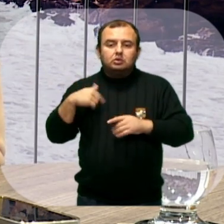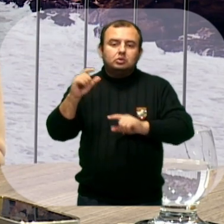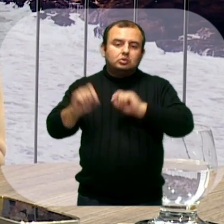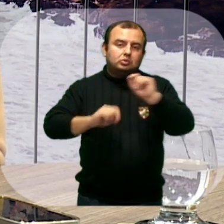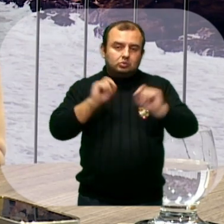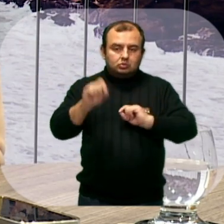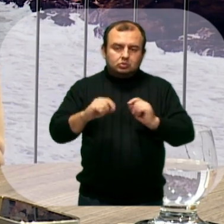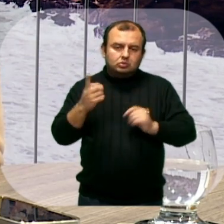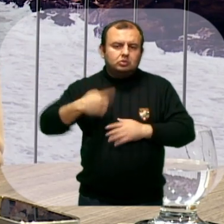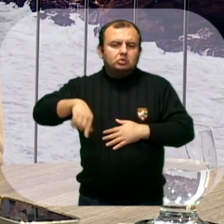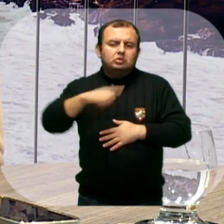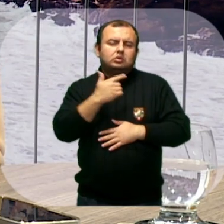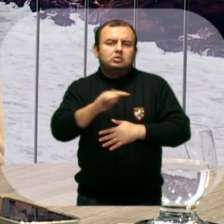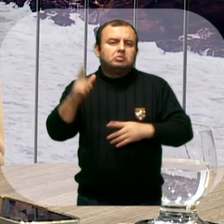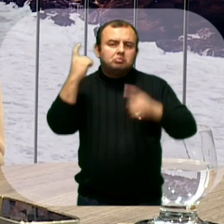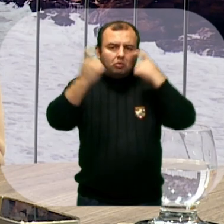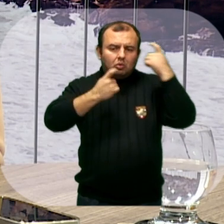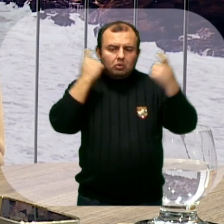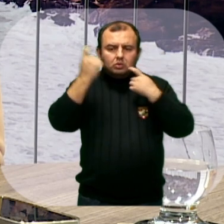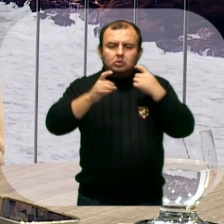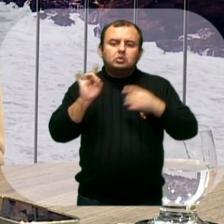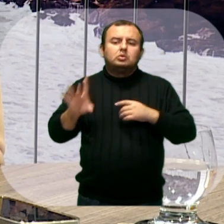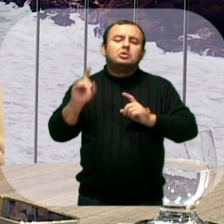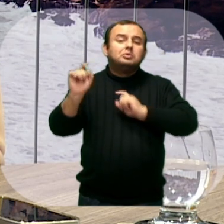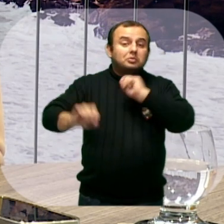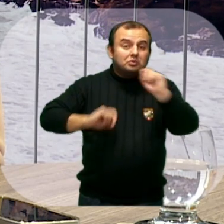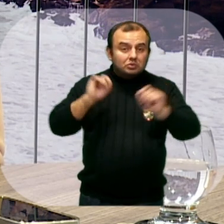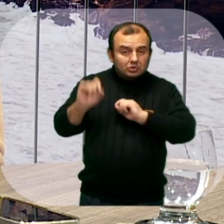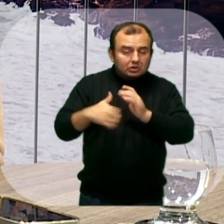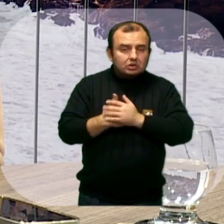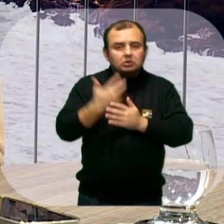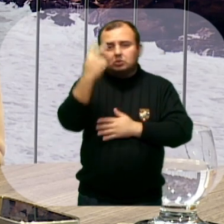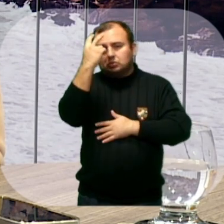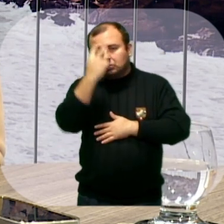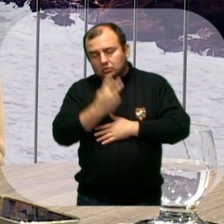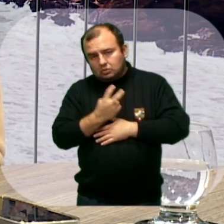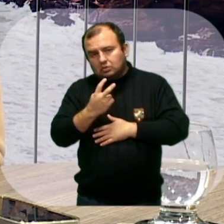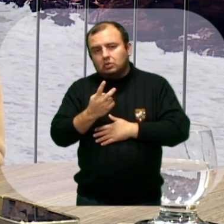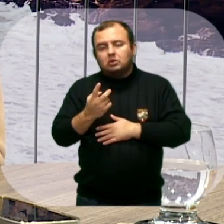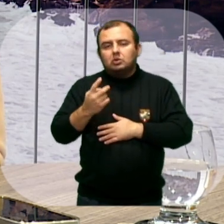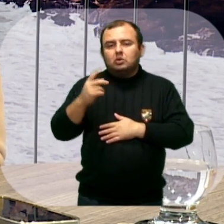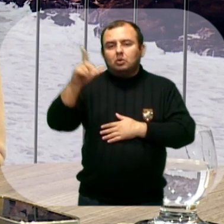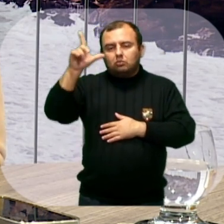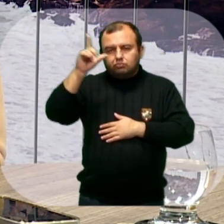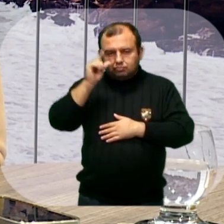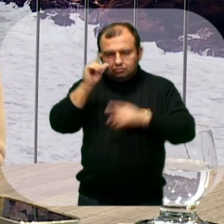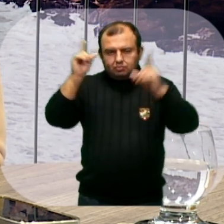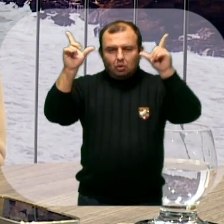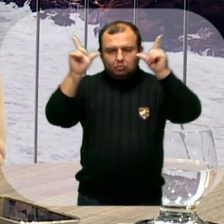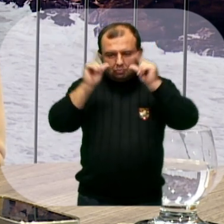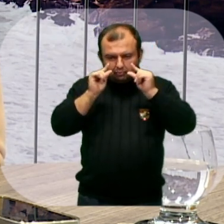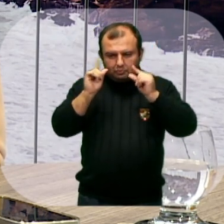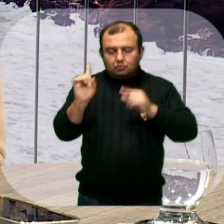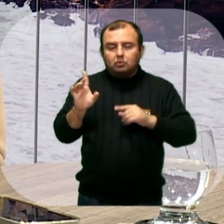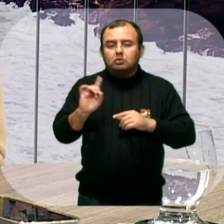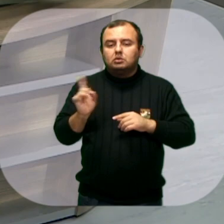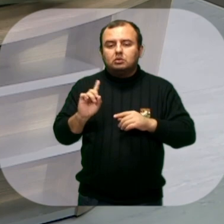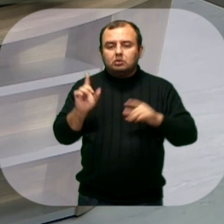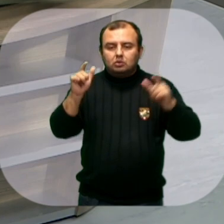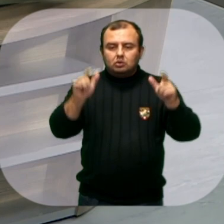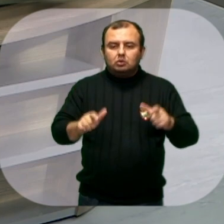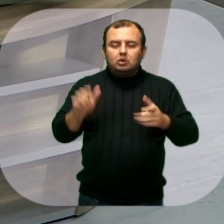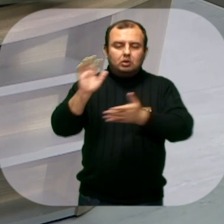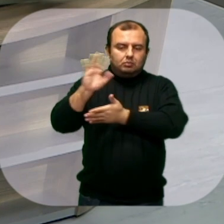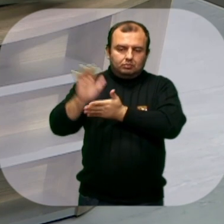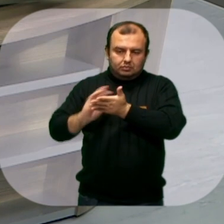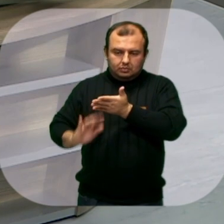questão de... A gente não tem só a preocupação com o cego ou de baixa visão, porque a gente colocou o espaço